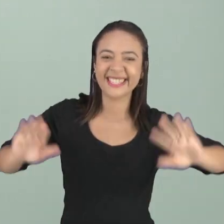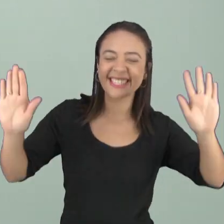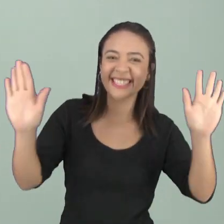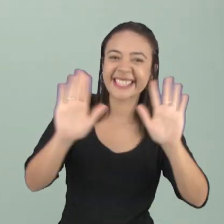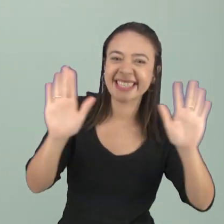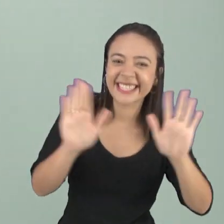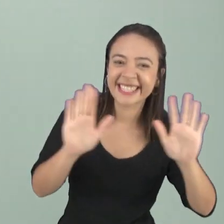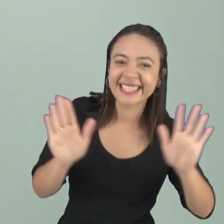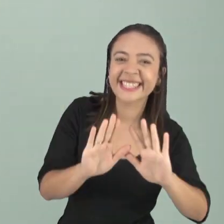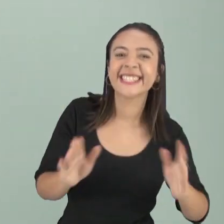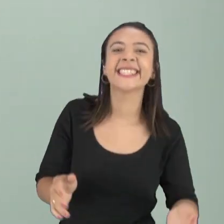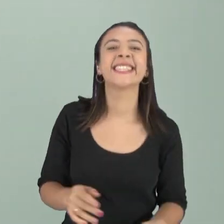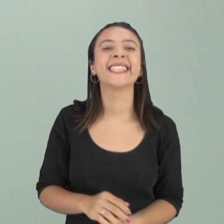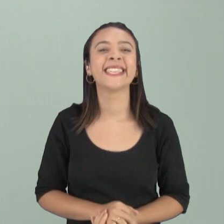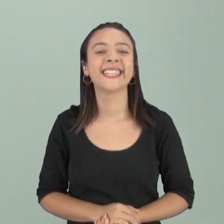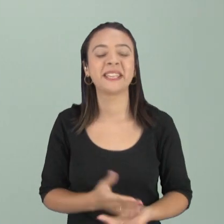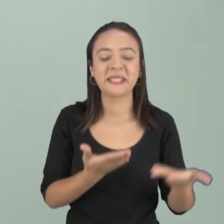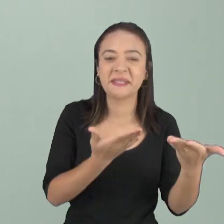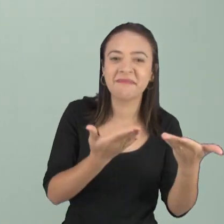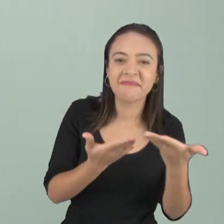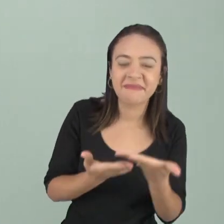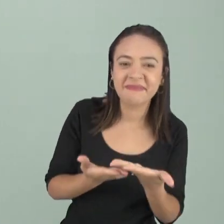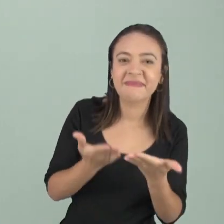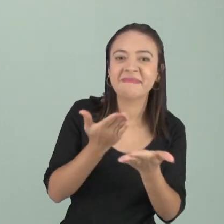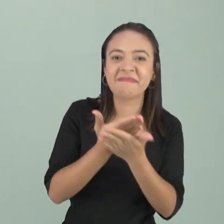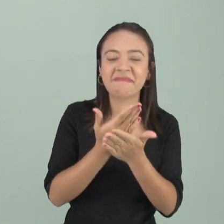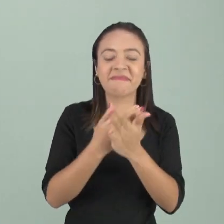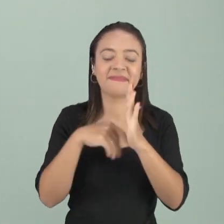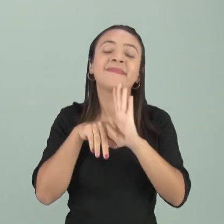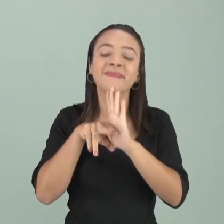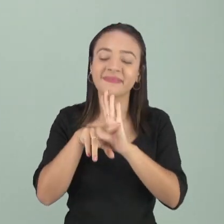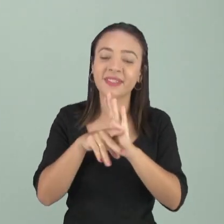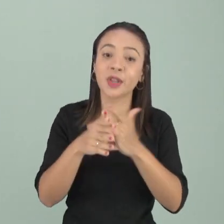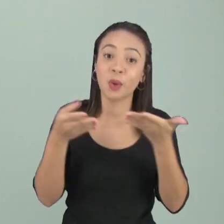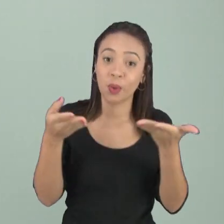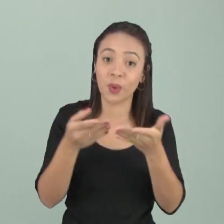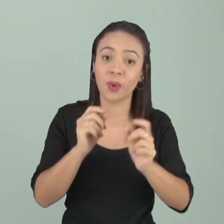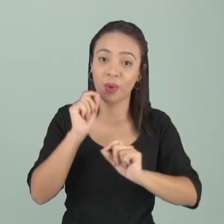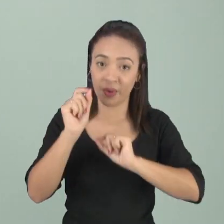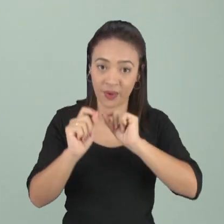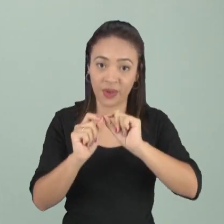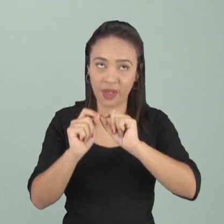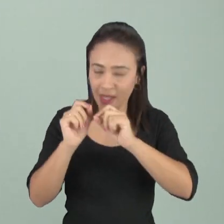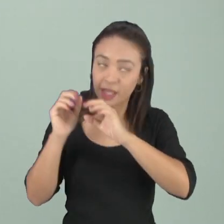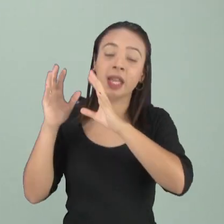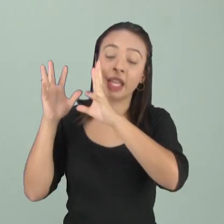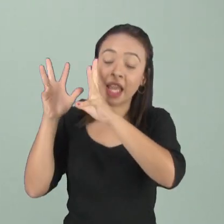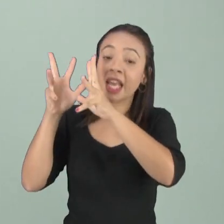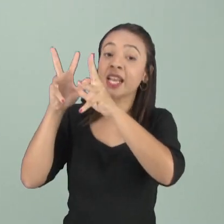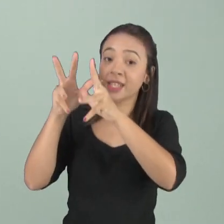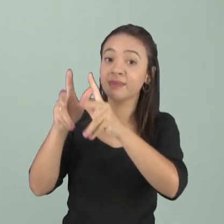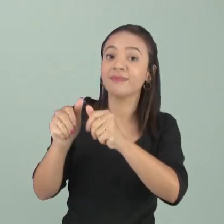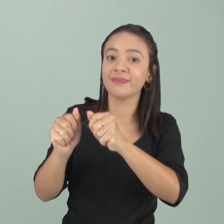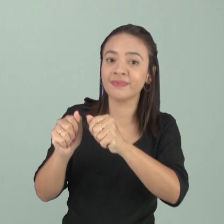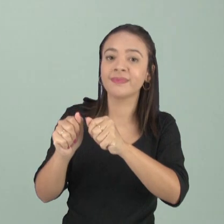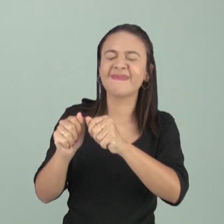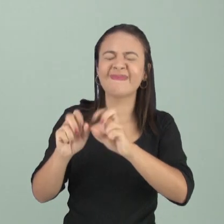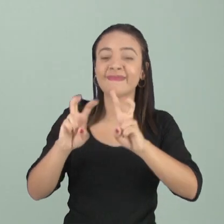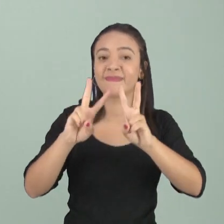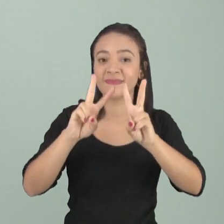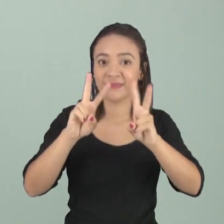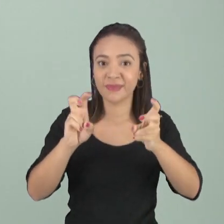Fala galera do ensino médio, sejam bem-vindos a mais uma aula de biologia. Hoje vamos estar revisando um